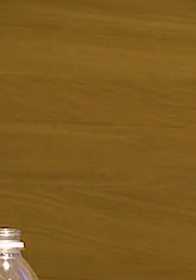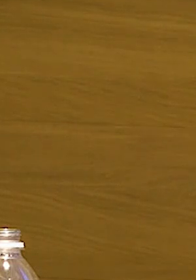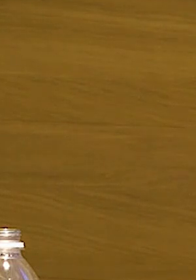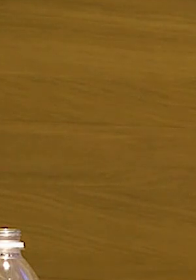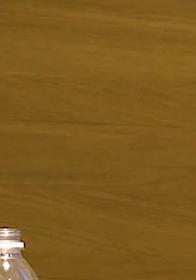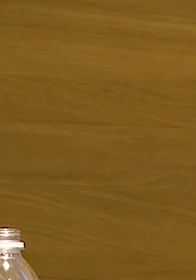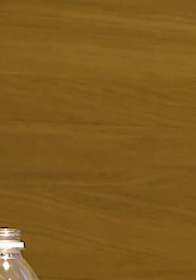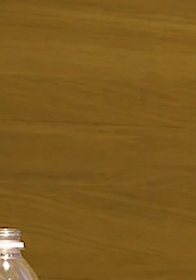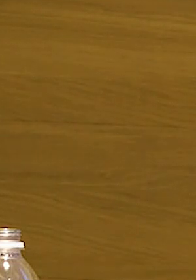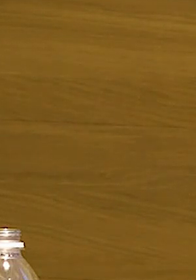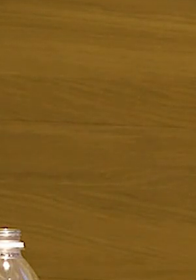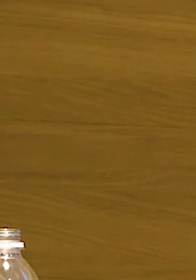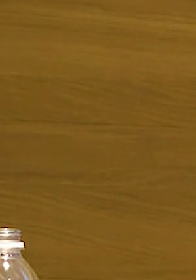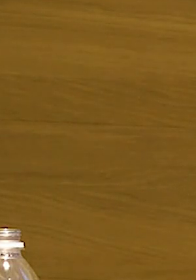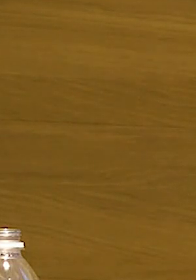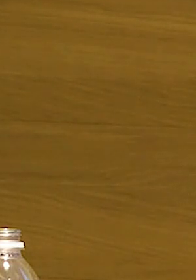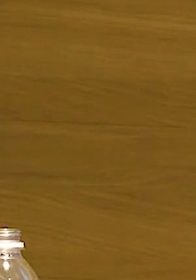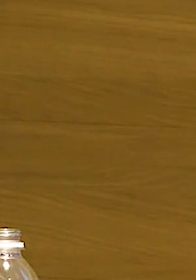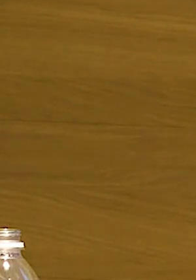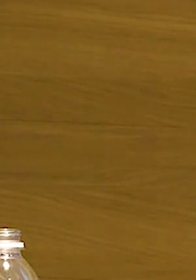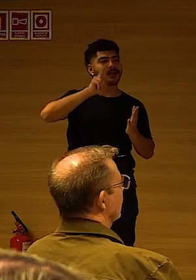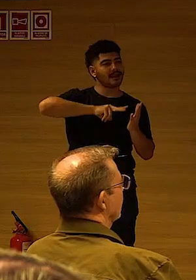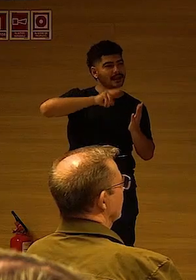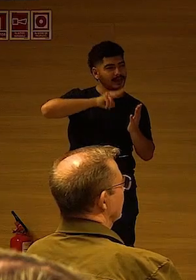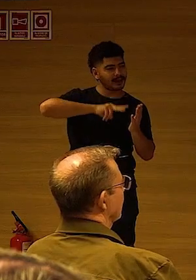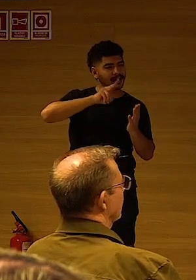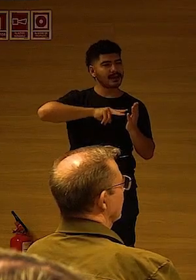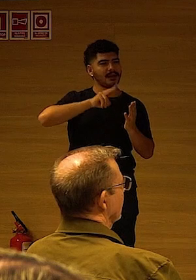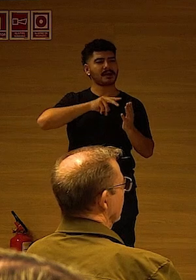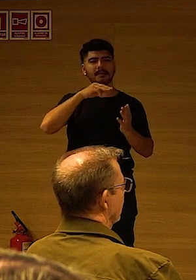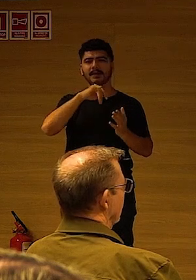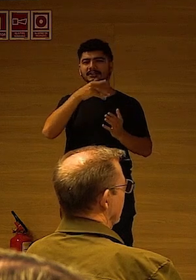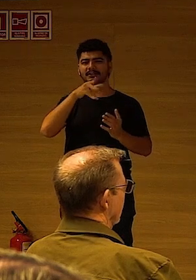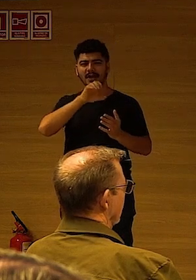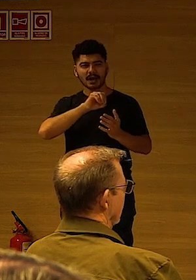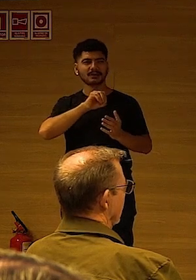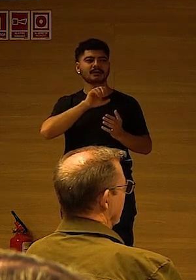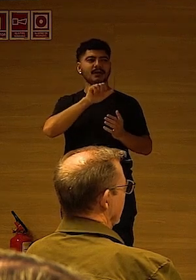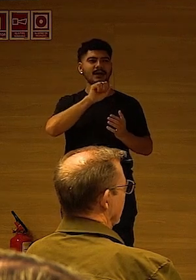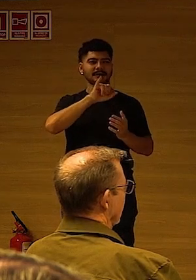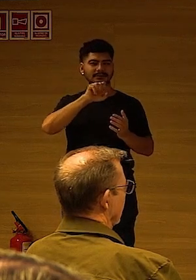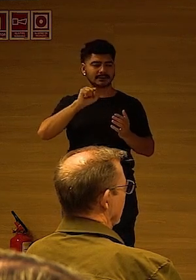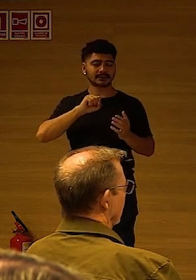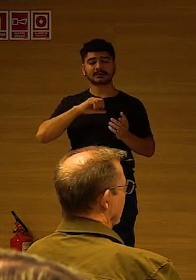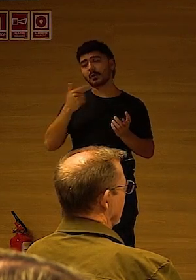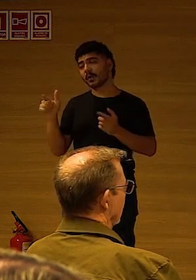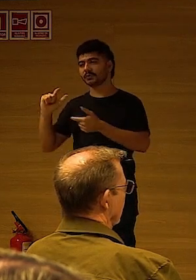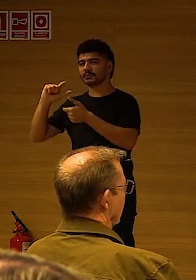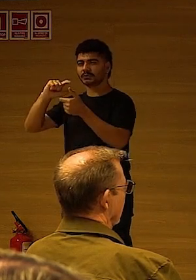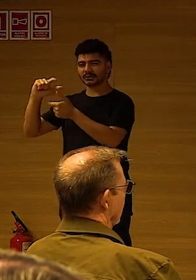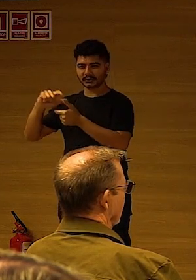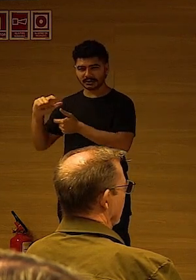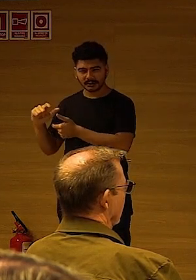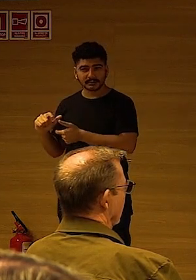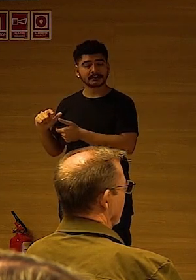leram, os que liam o Machado de Assis e os que liam o Gibi. Quer dizer, o fato de agora